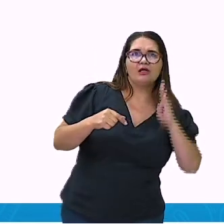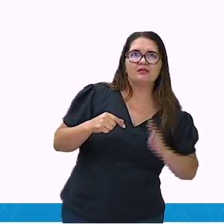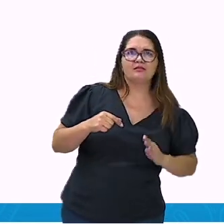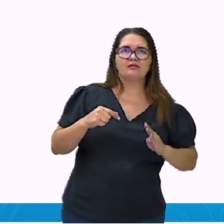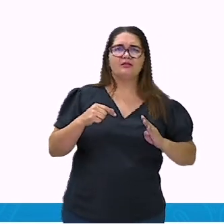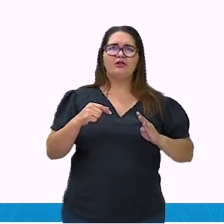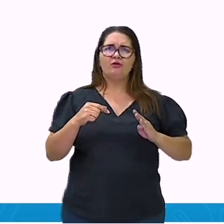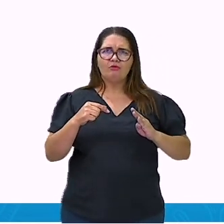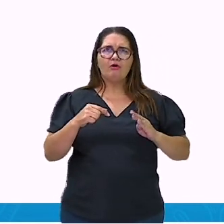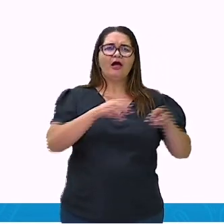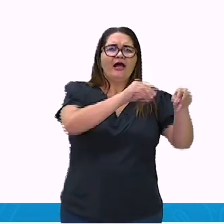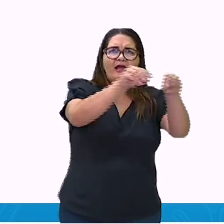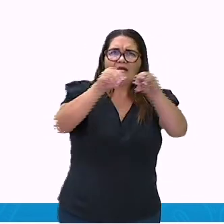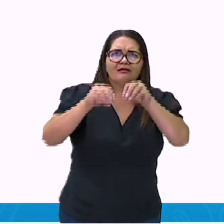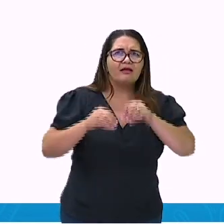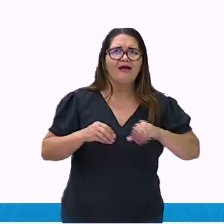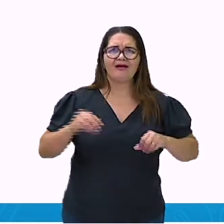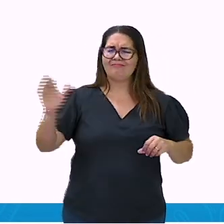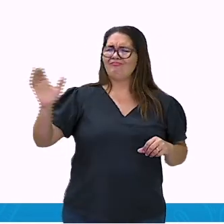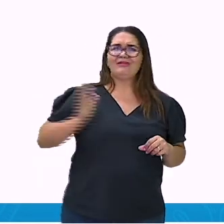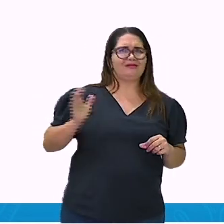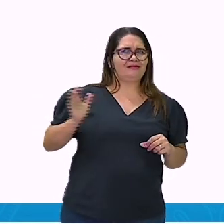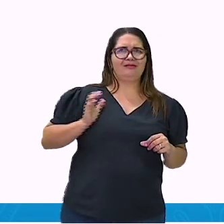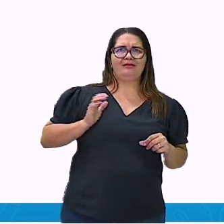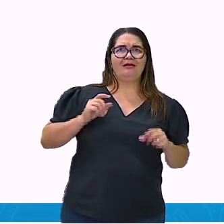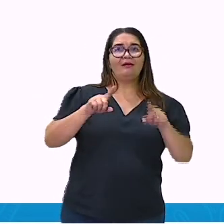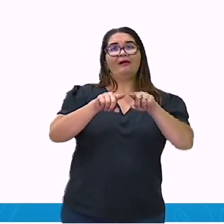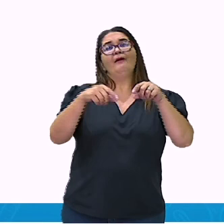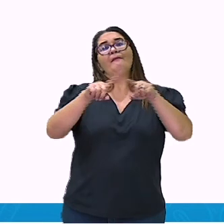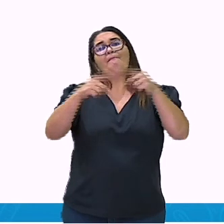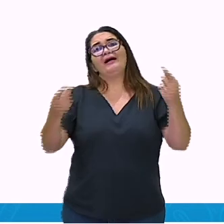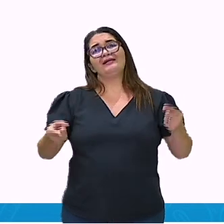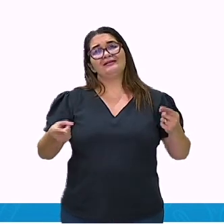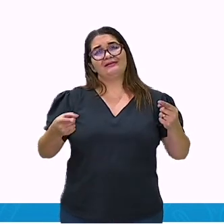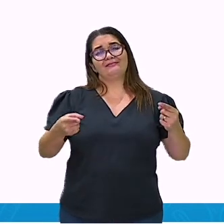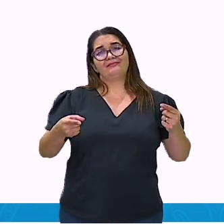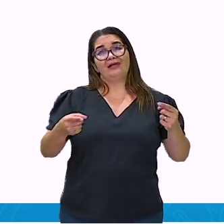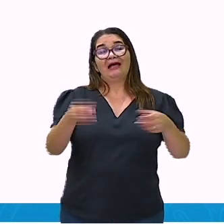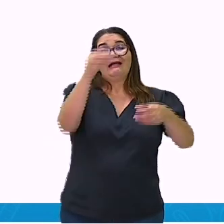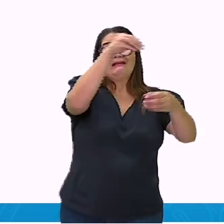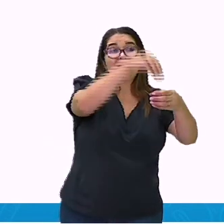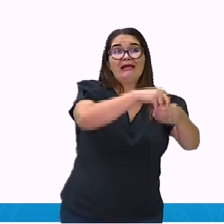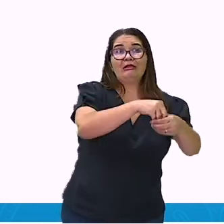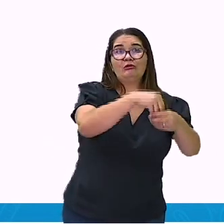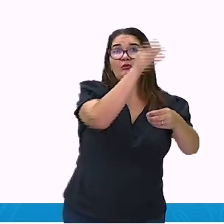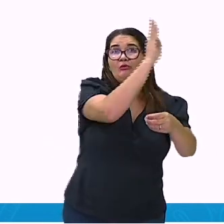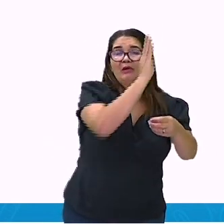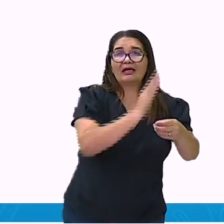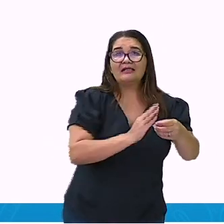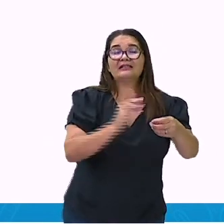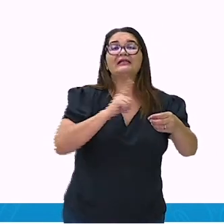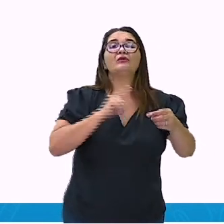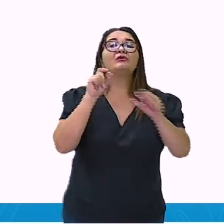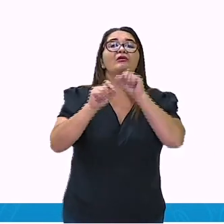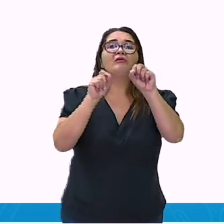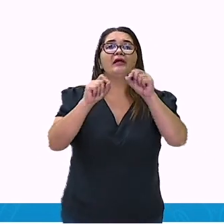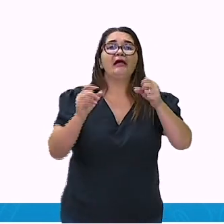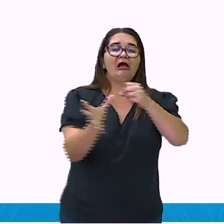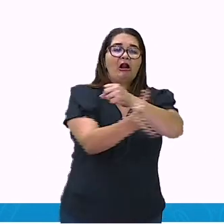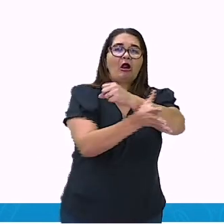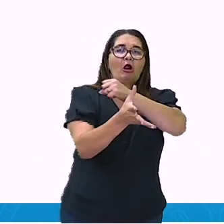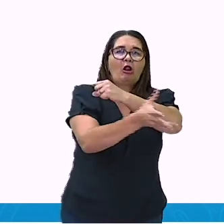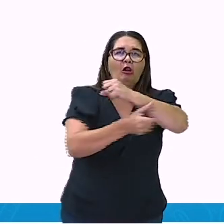nativos, somos nós, ficamos aqui, chorando à mercê